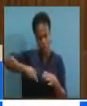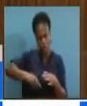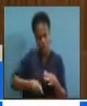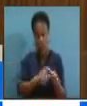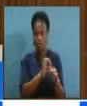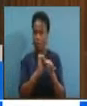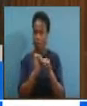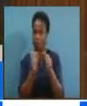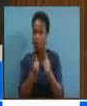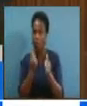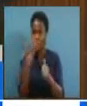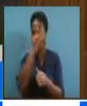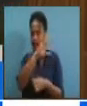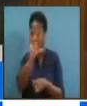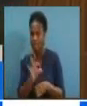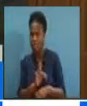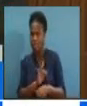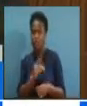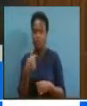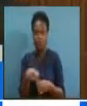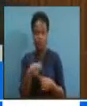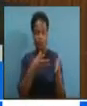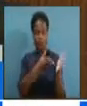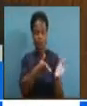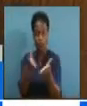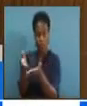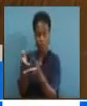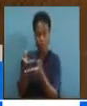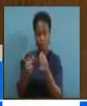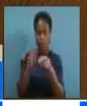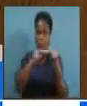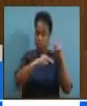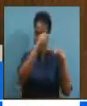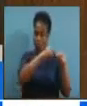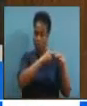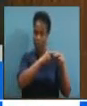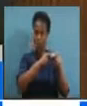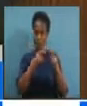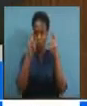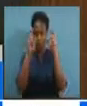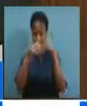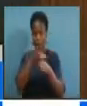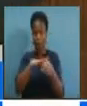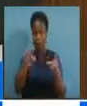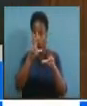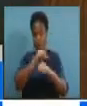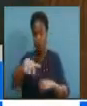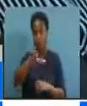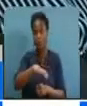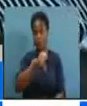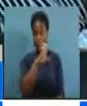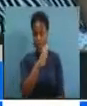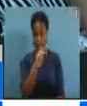das relações com o continente africano. Estava a ajudar a construir uma nova abordagem ao espaço da